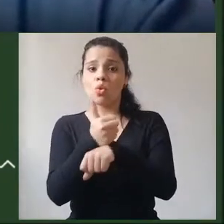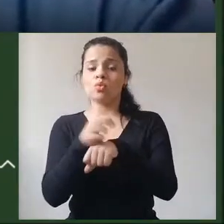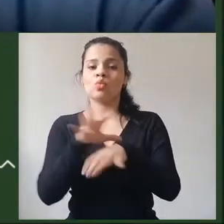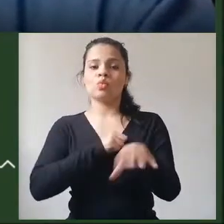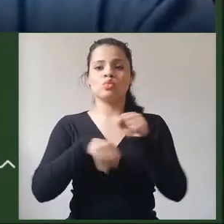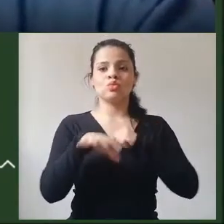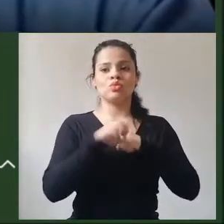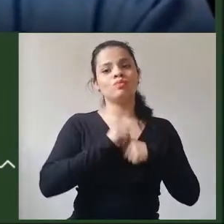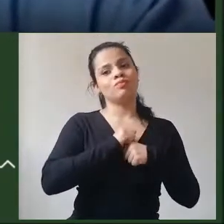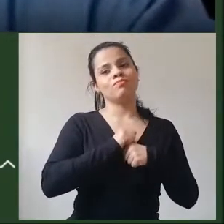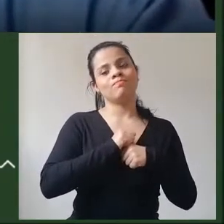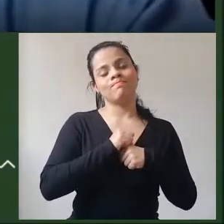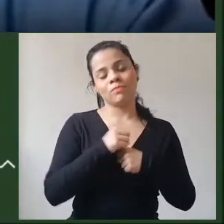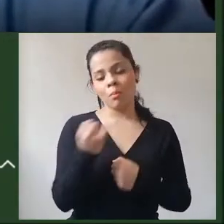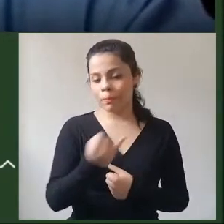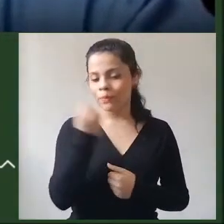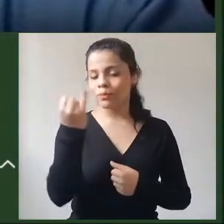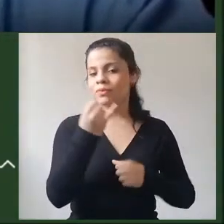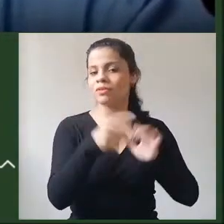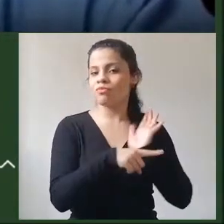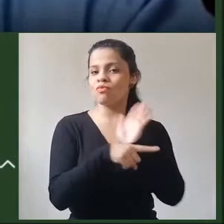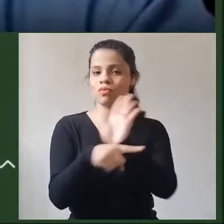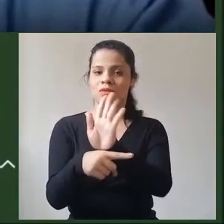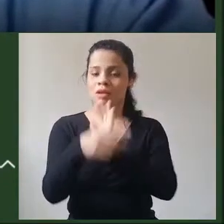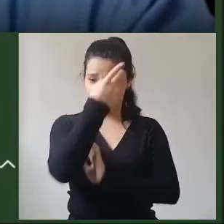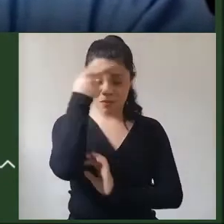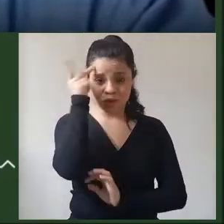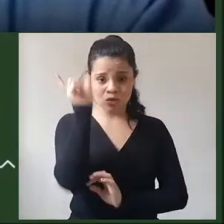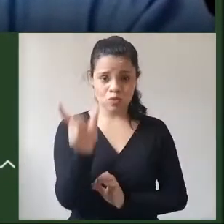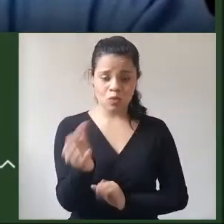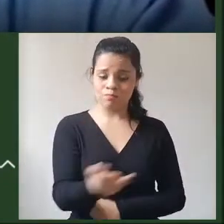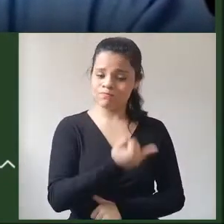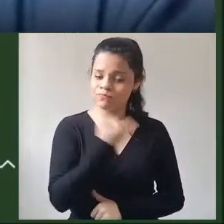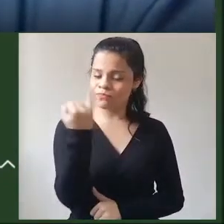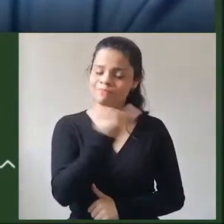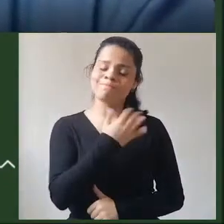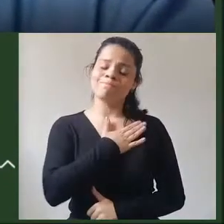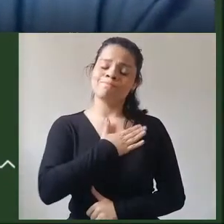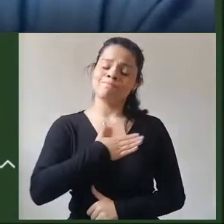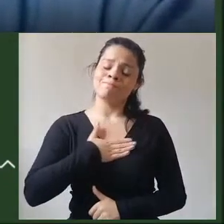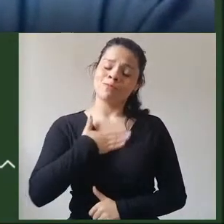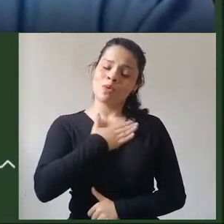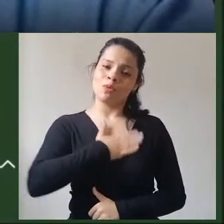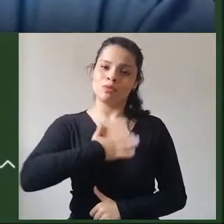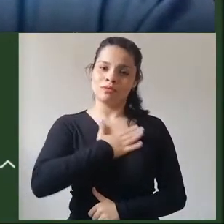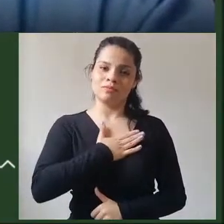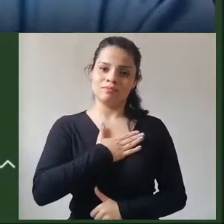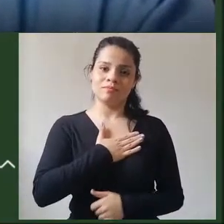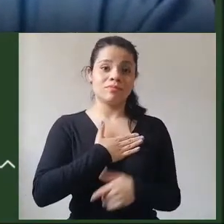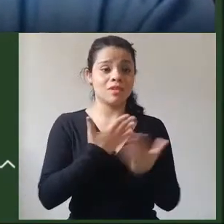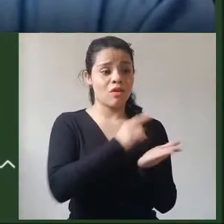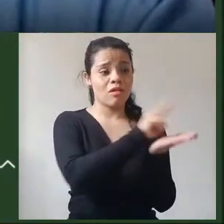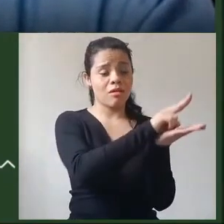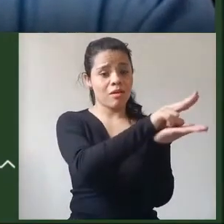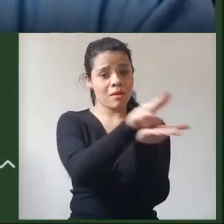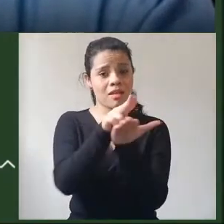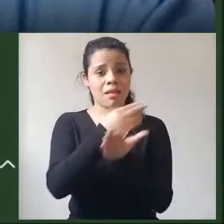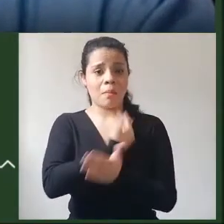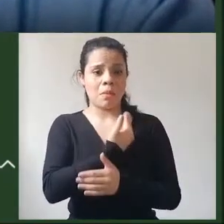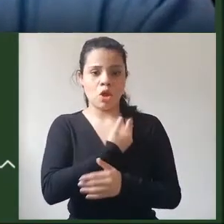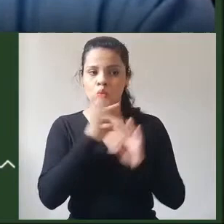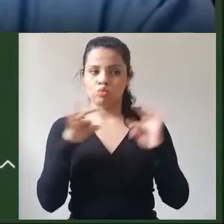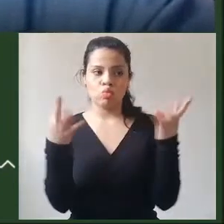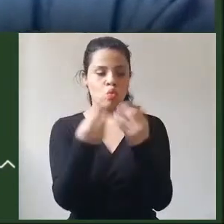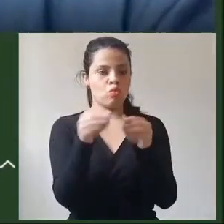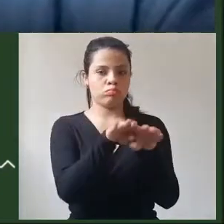infectados. E oferecer suporte a eles foi importante. São pessoas queridas e ofereço alguns